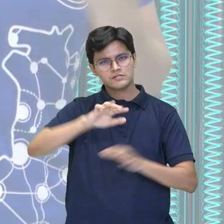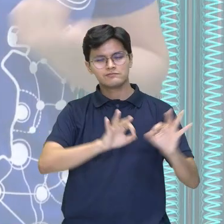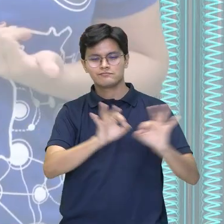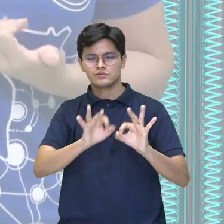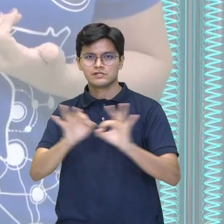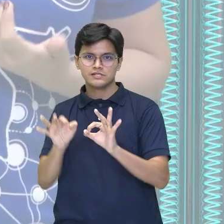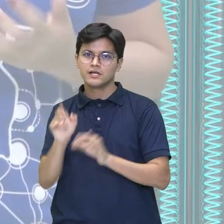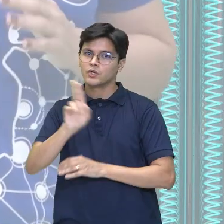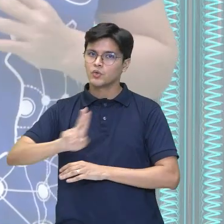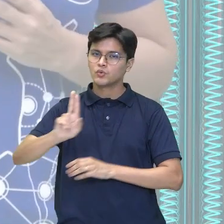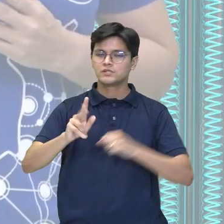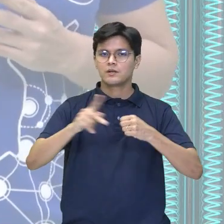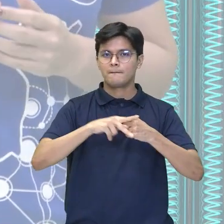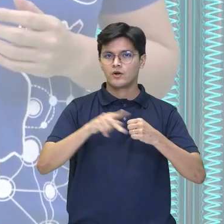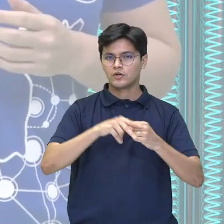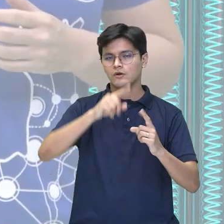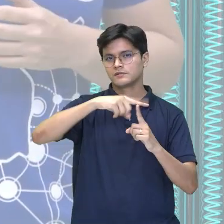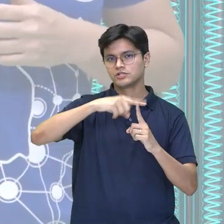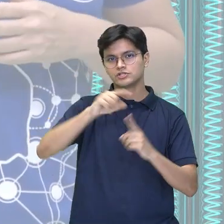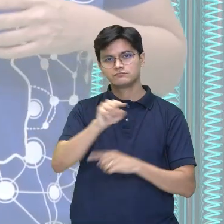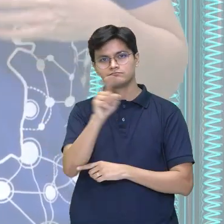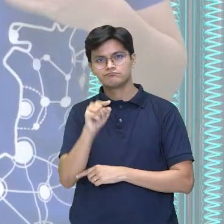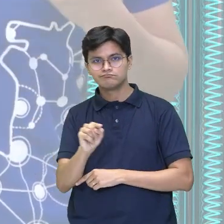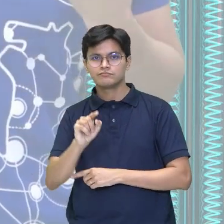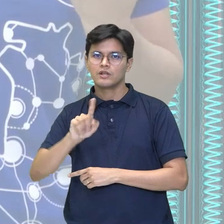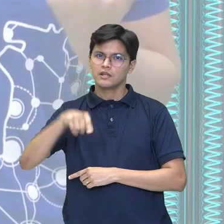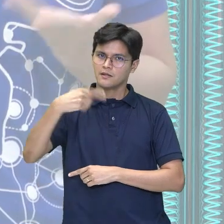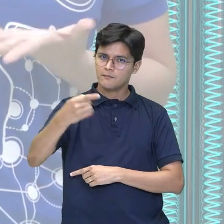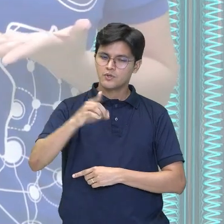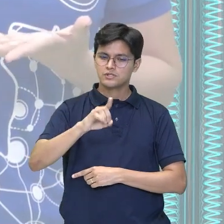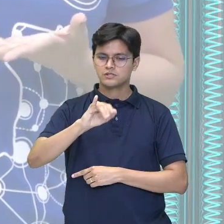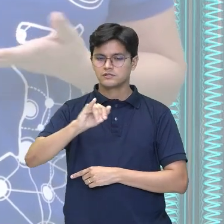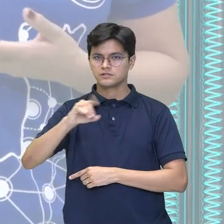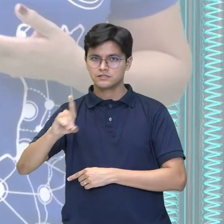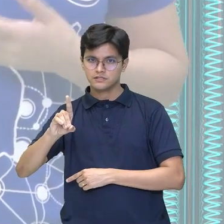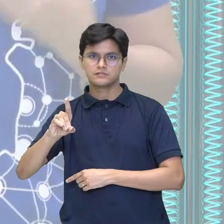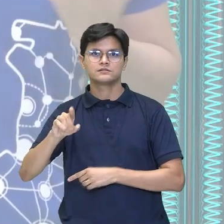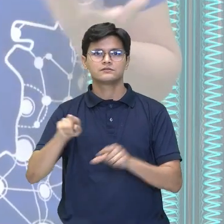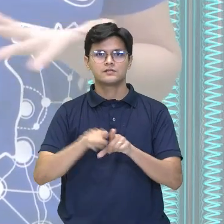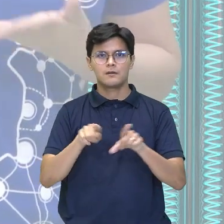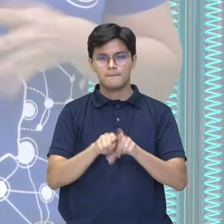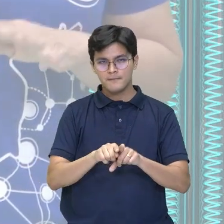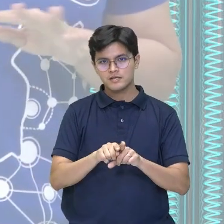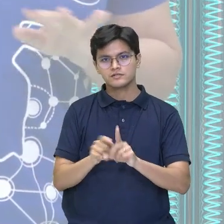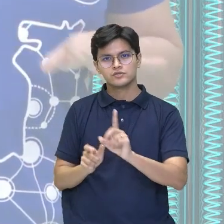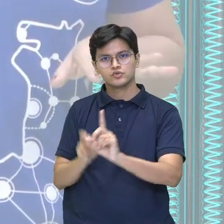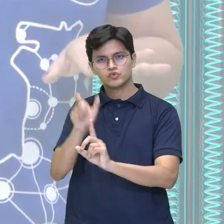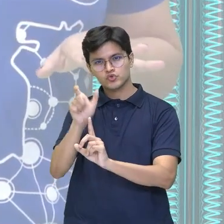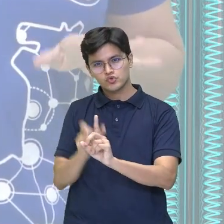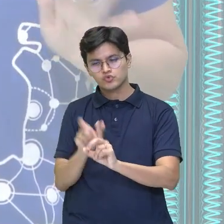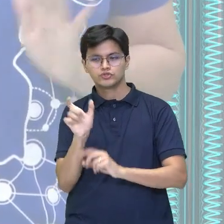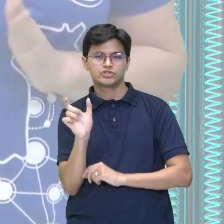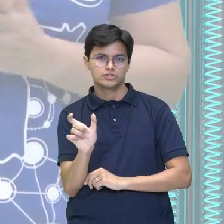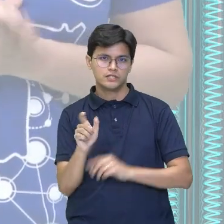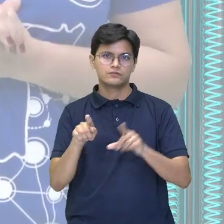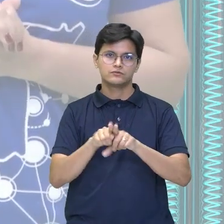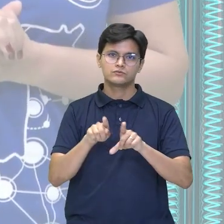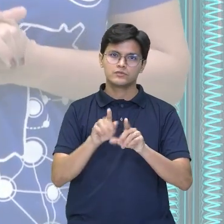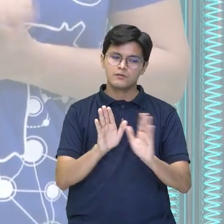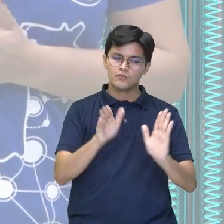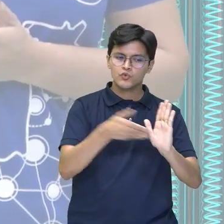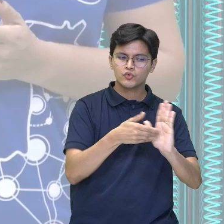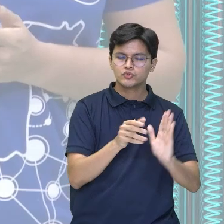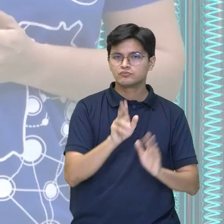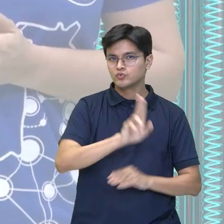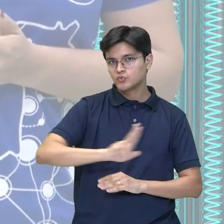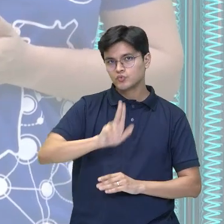pronome interrogativo, depois você vai usar o did, o sujeito e, por último, o verbo que não precisa mudar. Não se